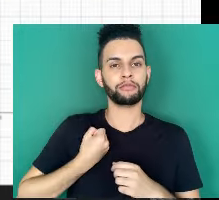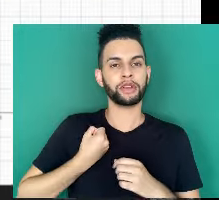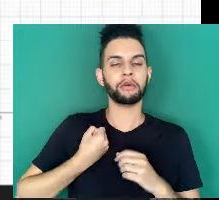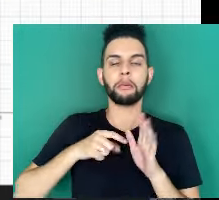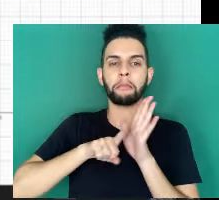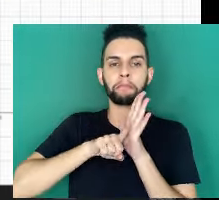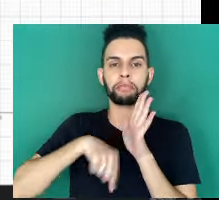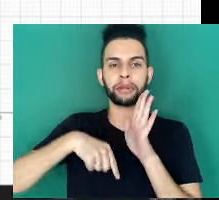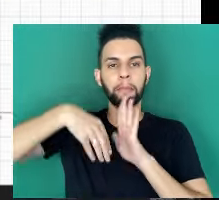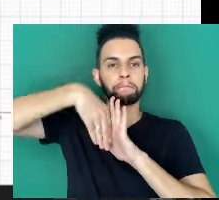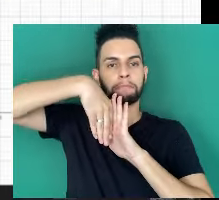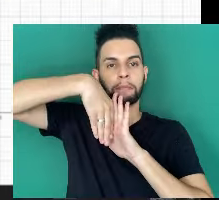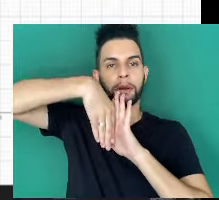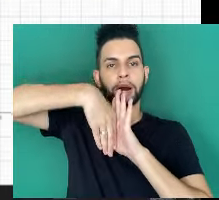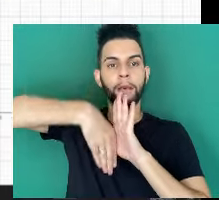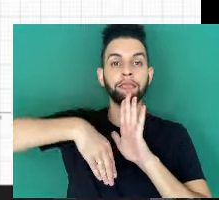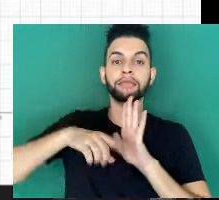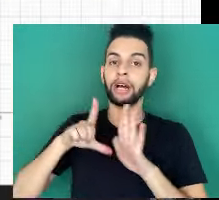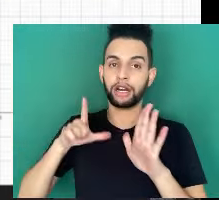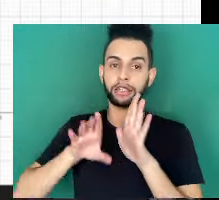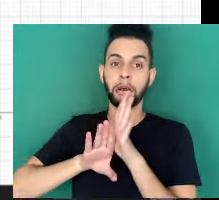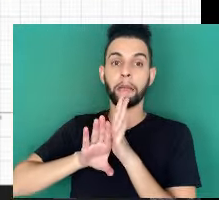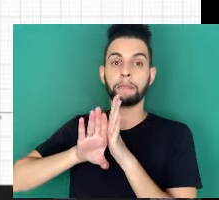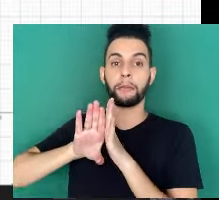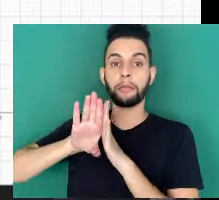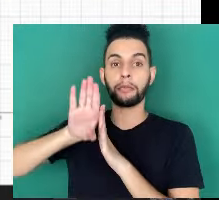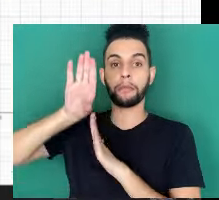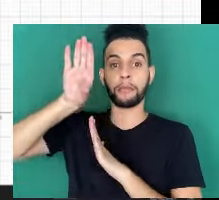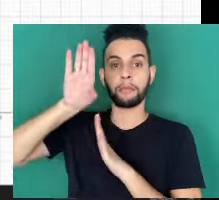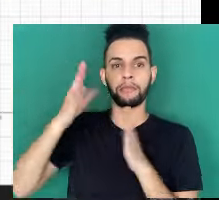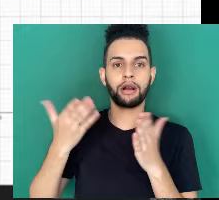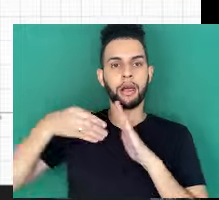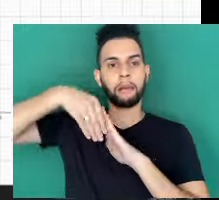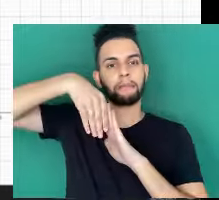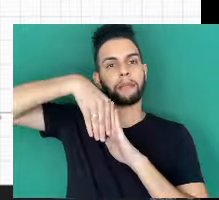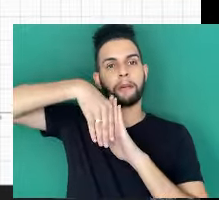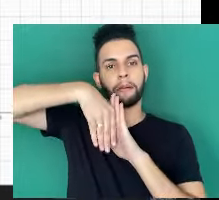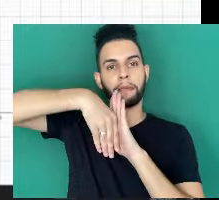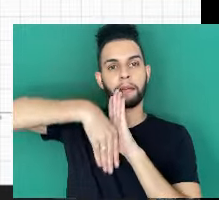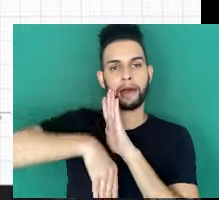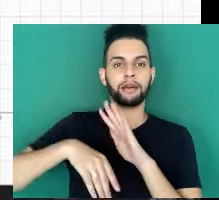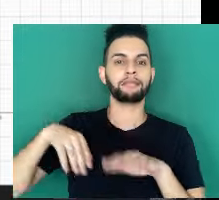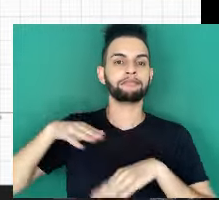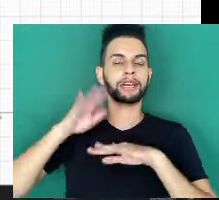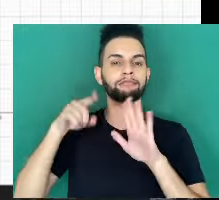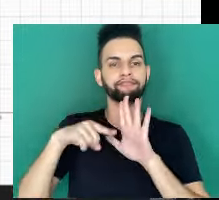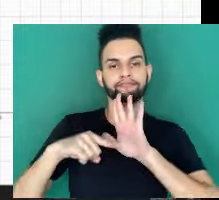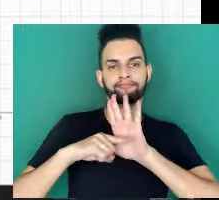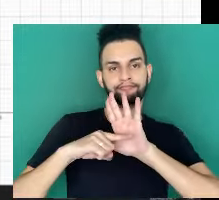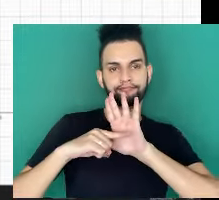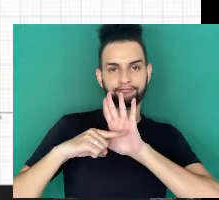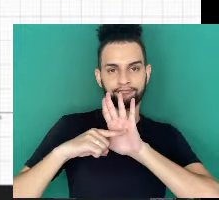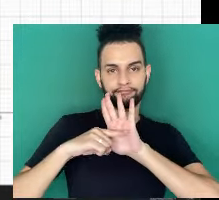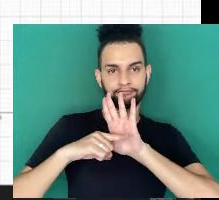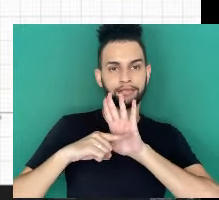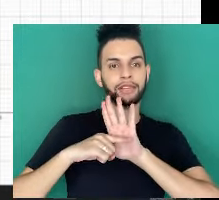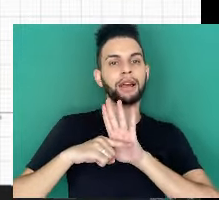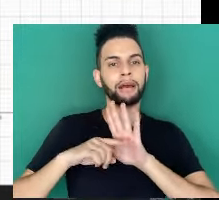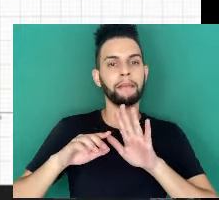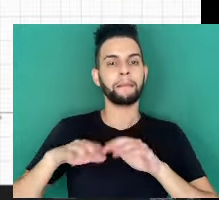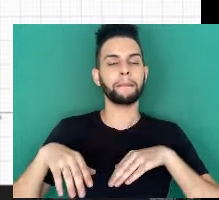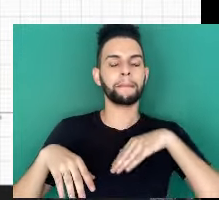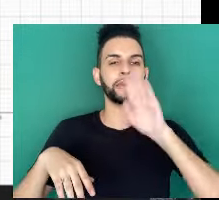de x ele vai ficar cada vez mais negativo, né? Andando cada vez mais para